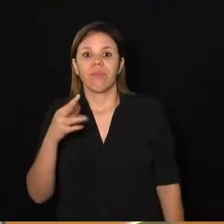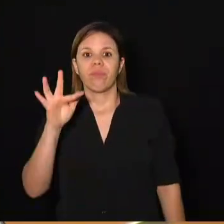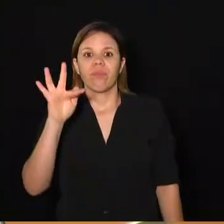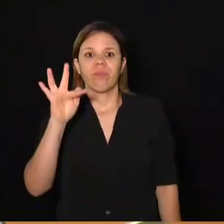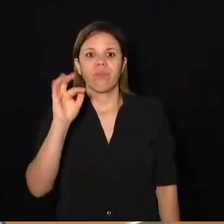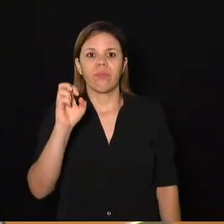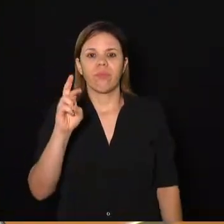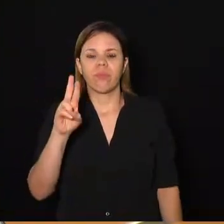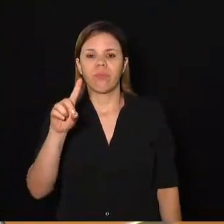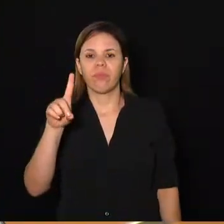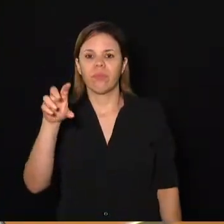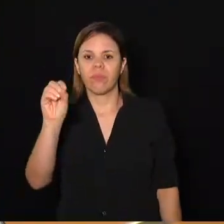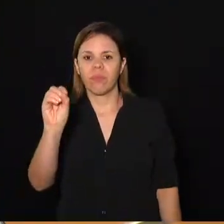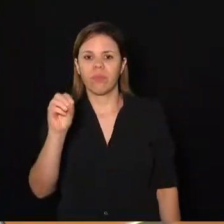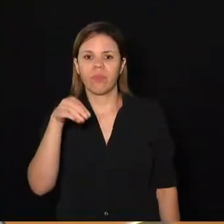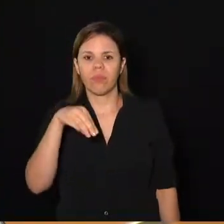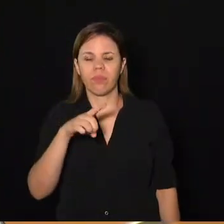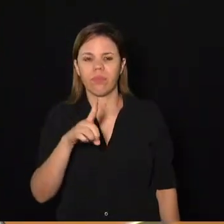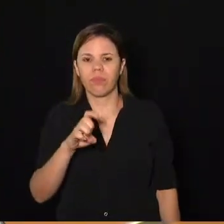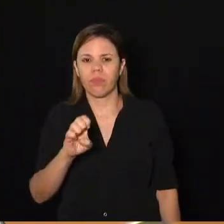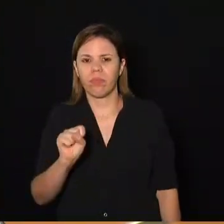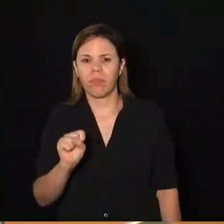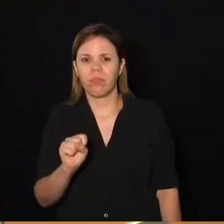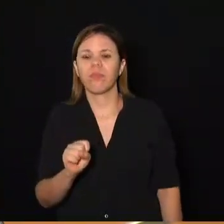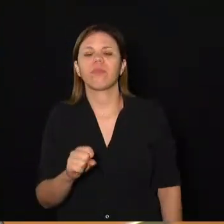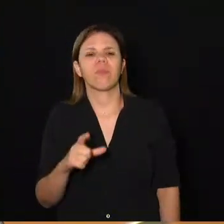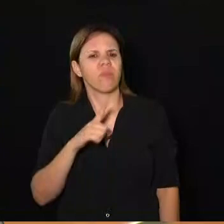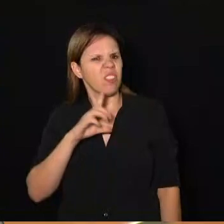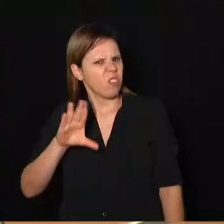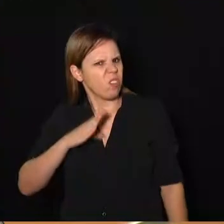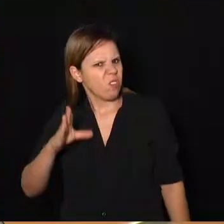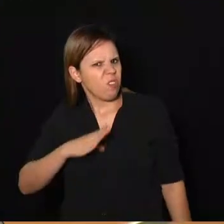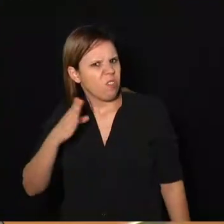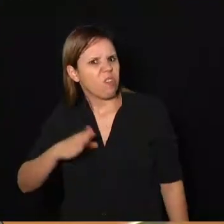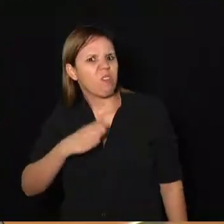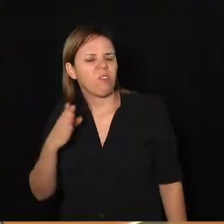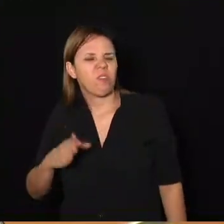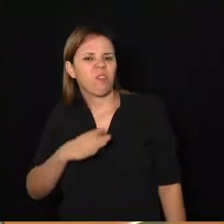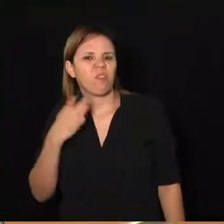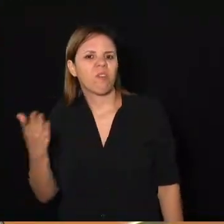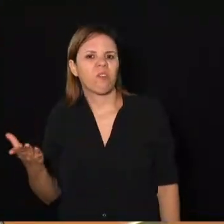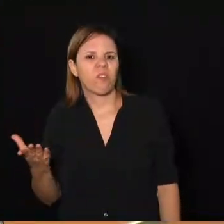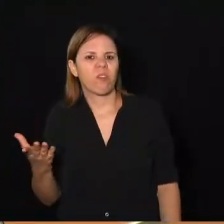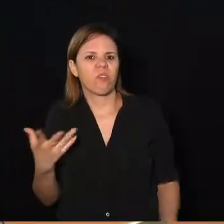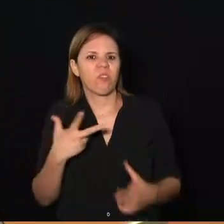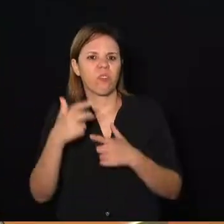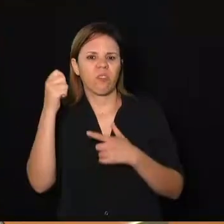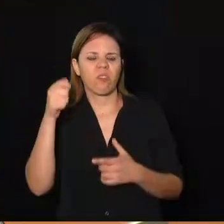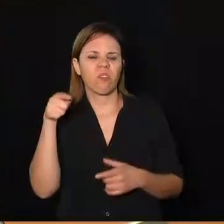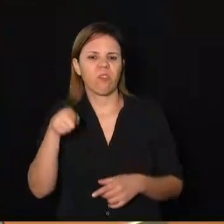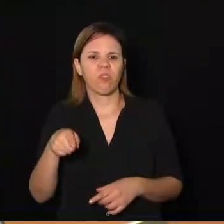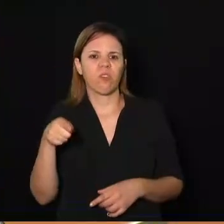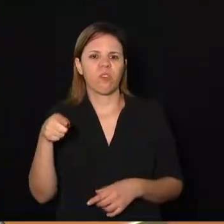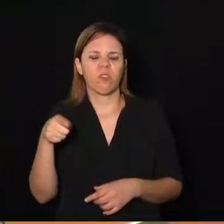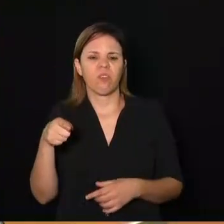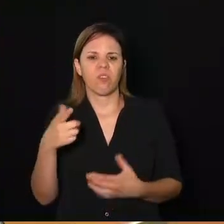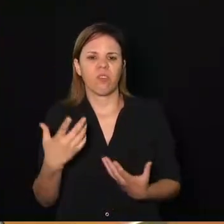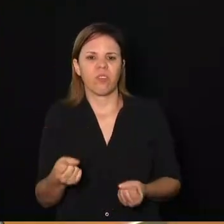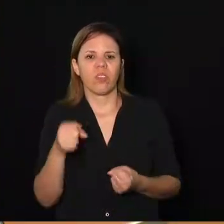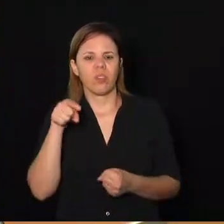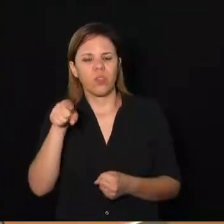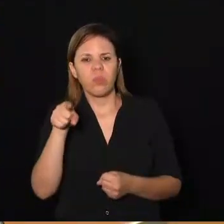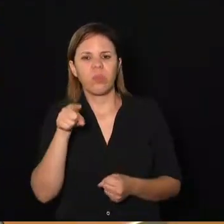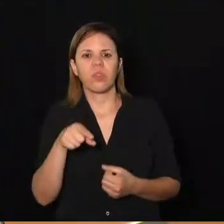o vereador que teve peito teve coragem para erguer essa bandeira gostaria gostaria de dizer vereador que eu ouvi o senhor